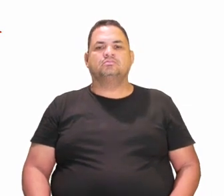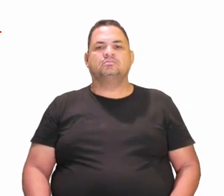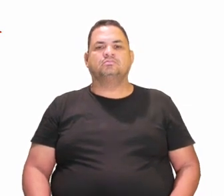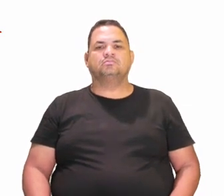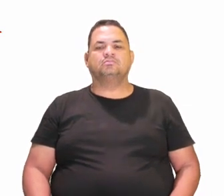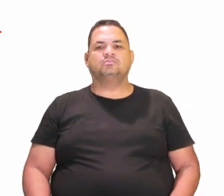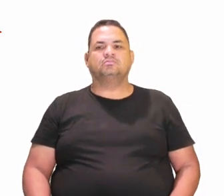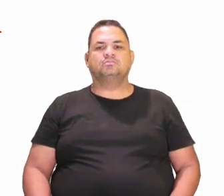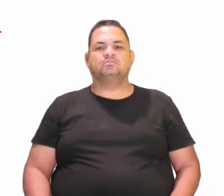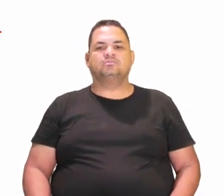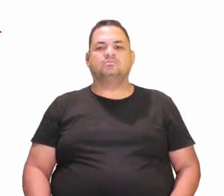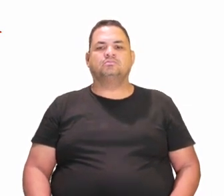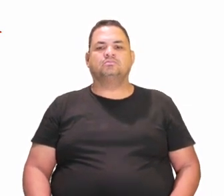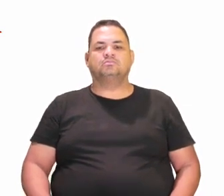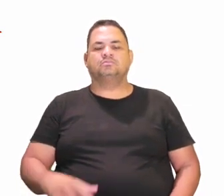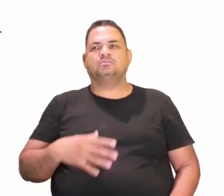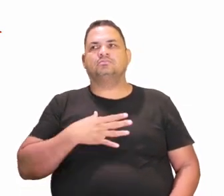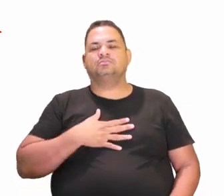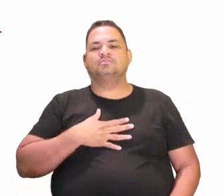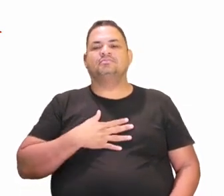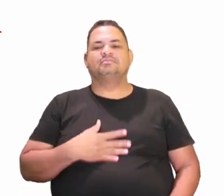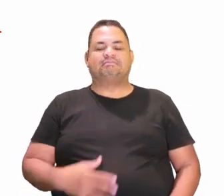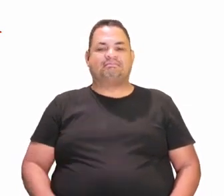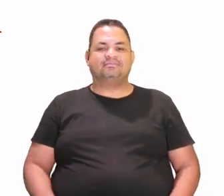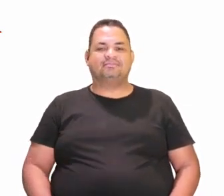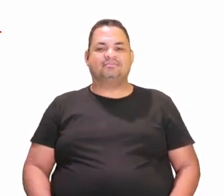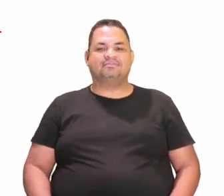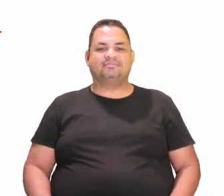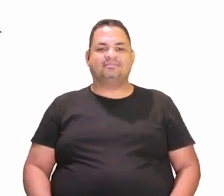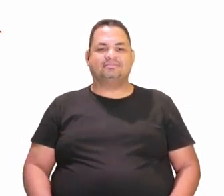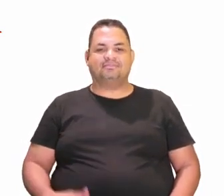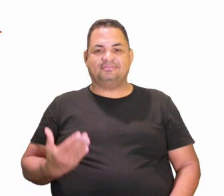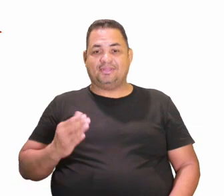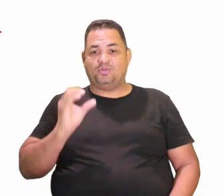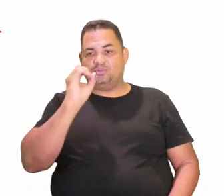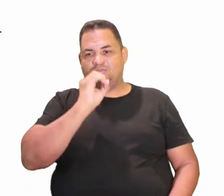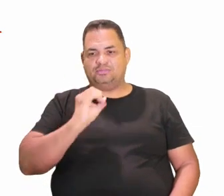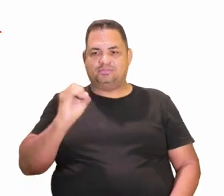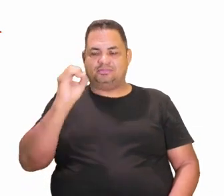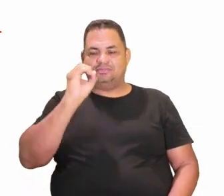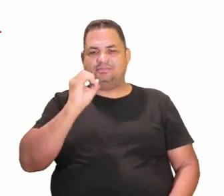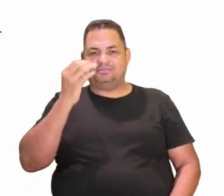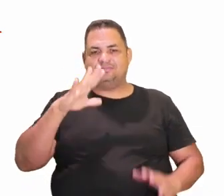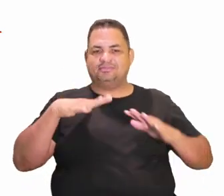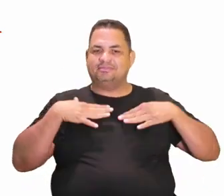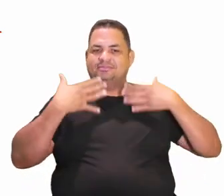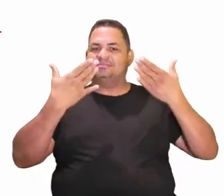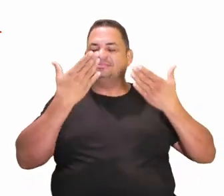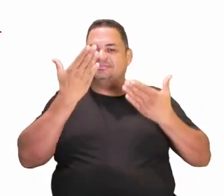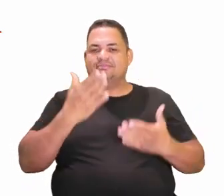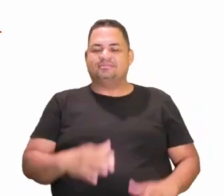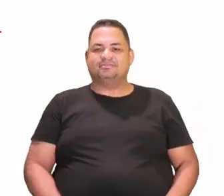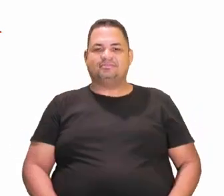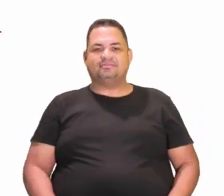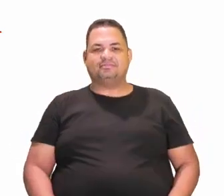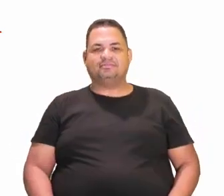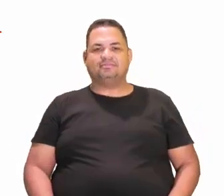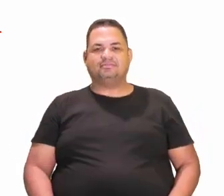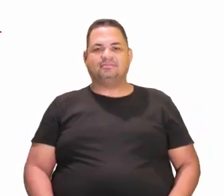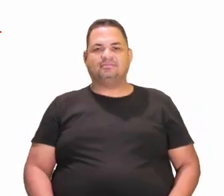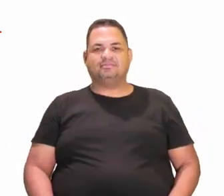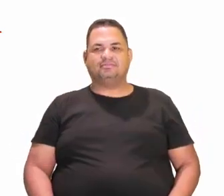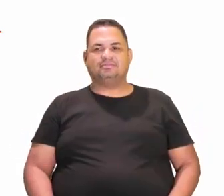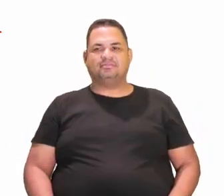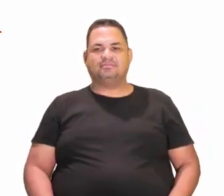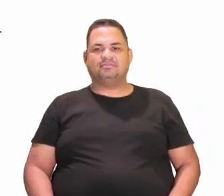é em outubro. Eu tô com dezembro na cabeça, meu Deus. Halloween é em outubro, entendeu? Então já fala it's in October, é